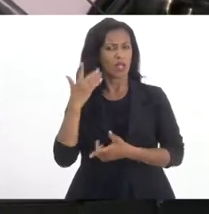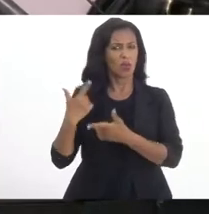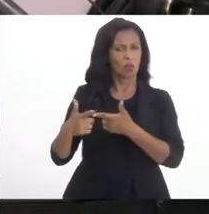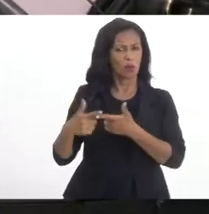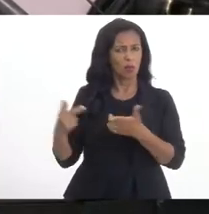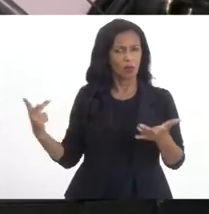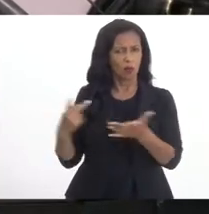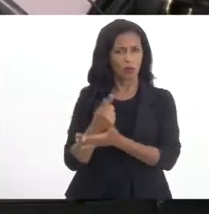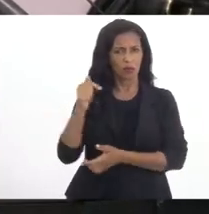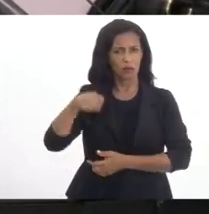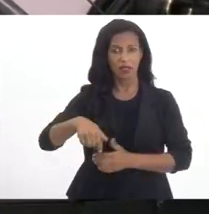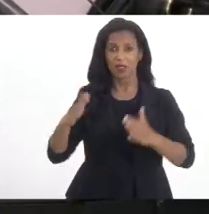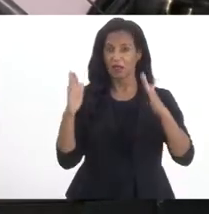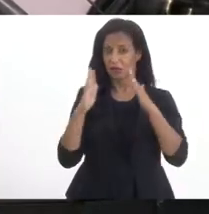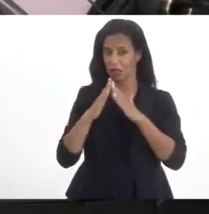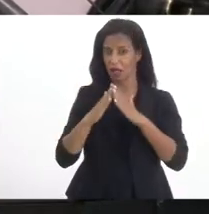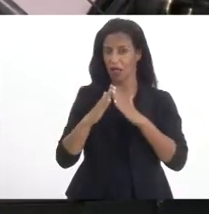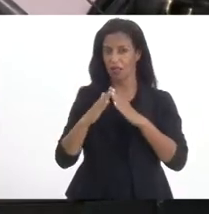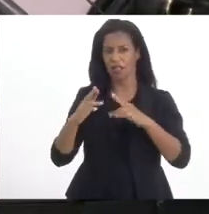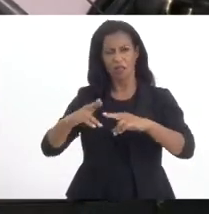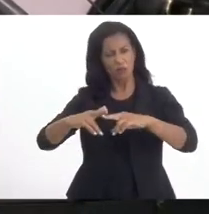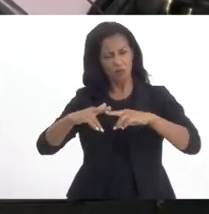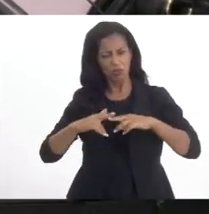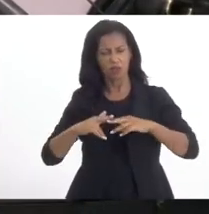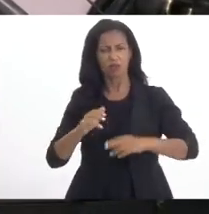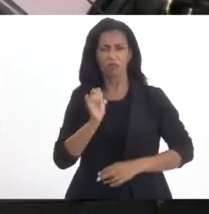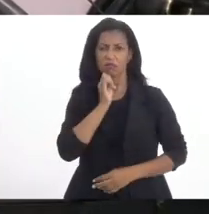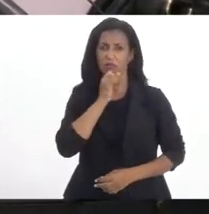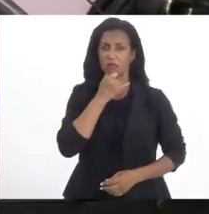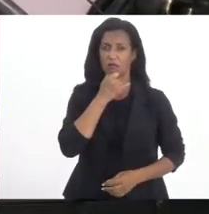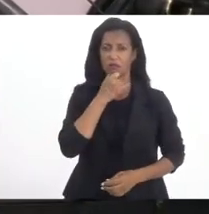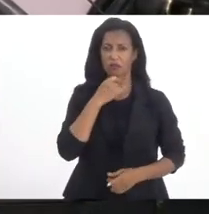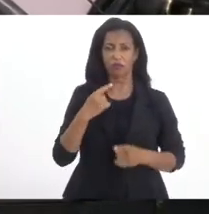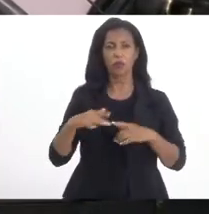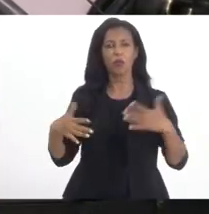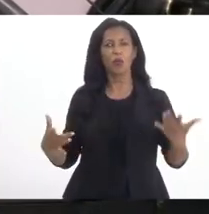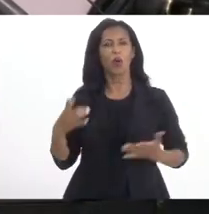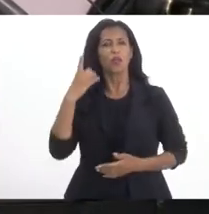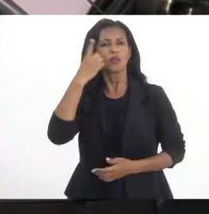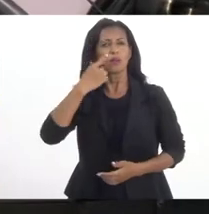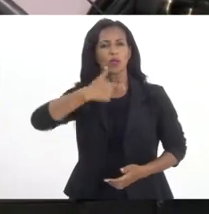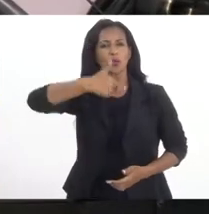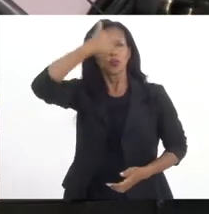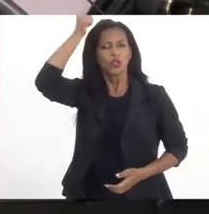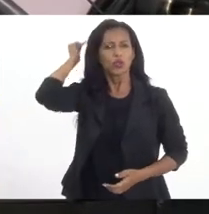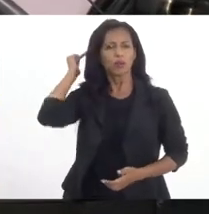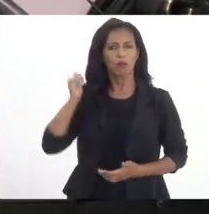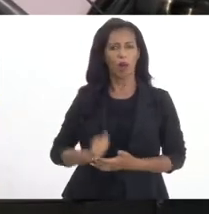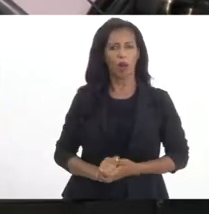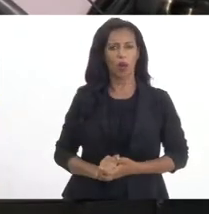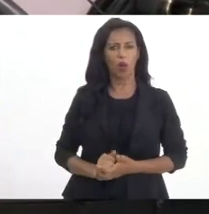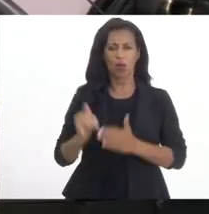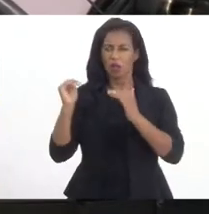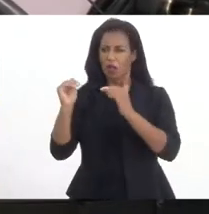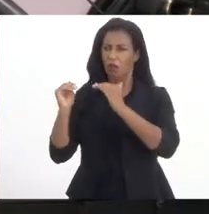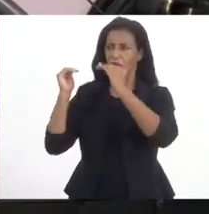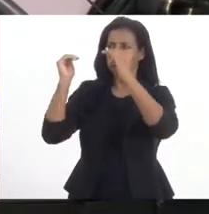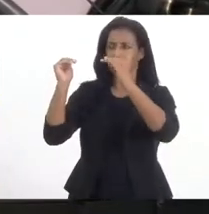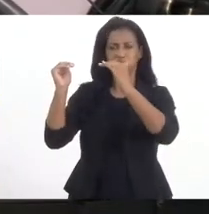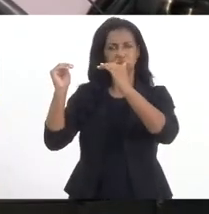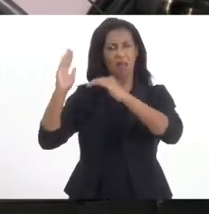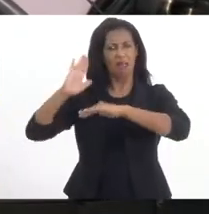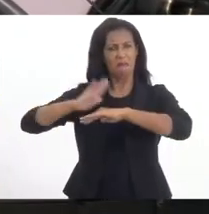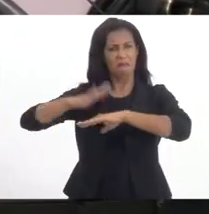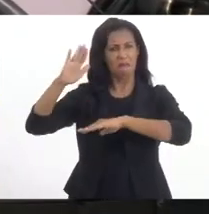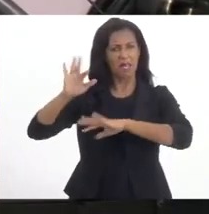nessa casa, e por isso meu descontentamento, foi quando o deputado Luiz Paulo Corrêa da Rocha, que é um decano dessa casa aqui, que é o homem